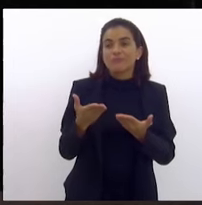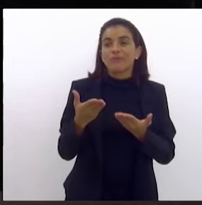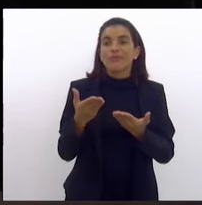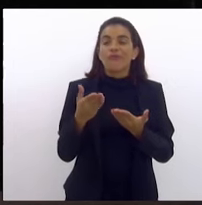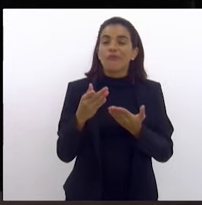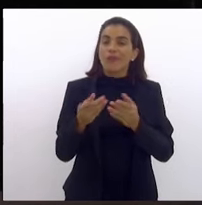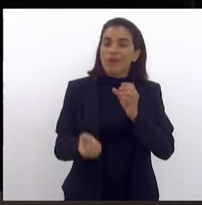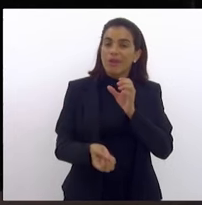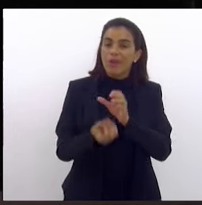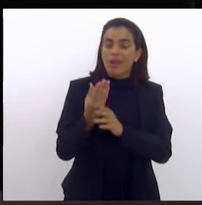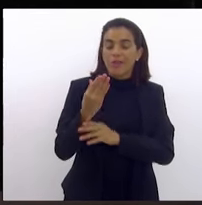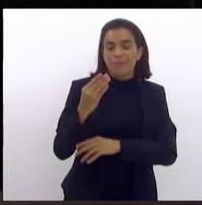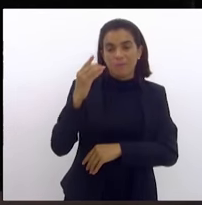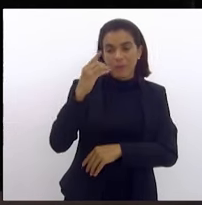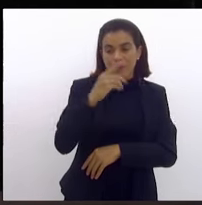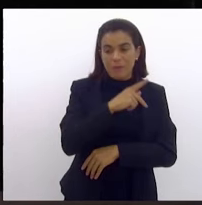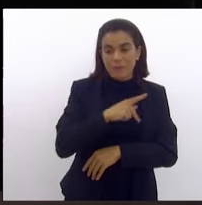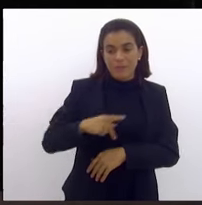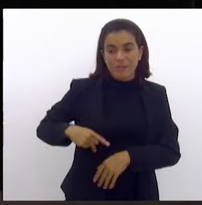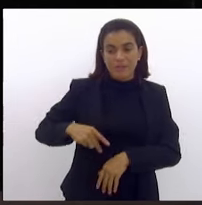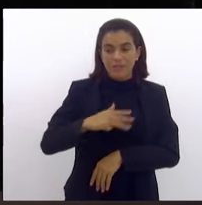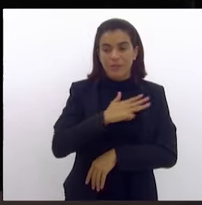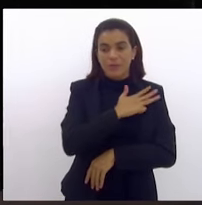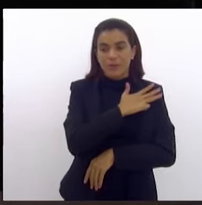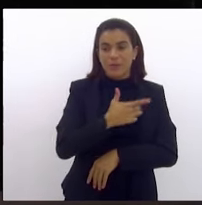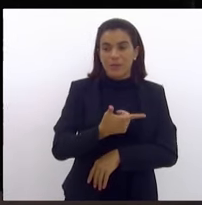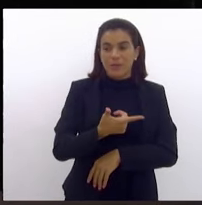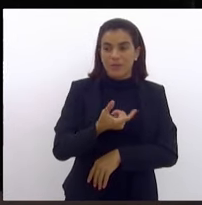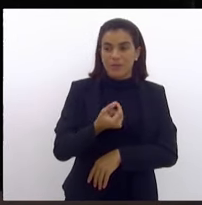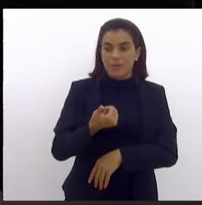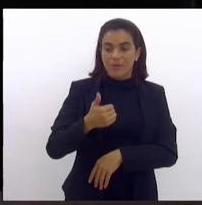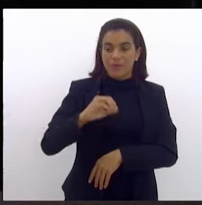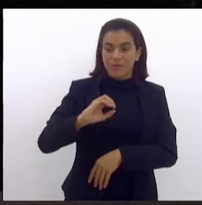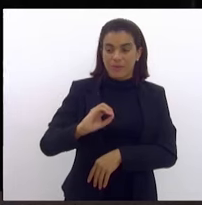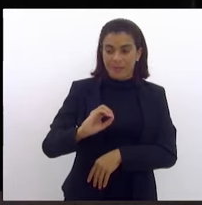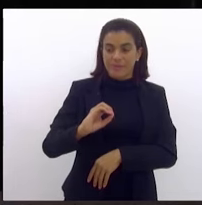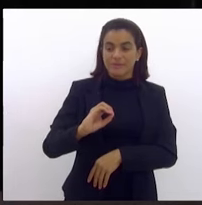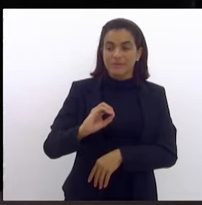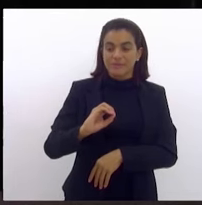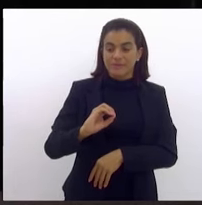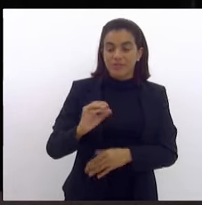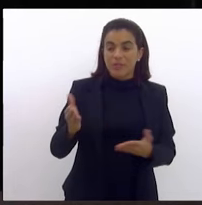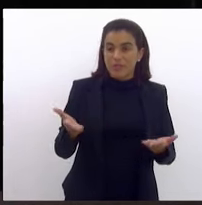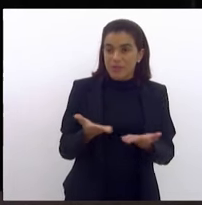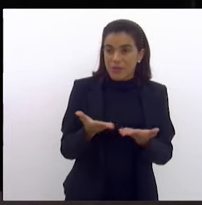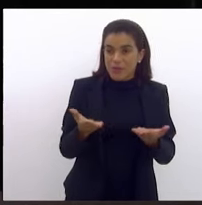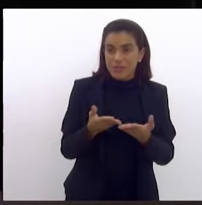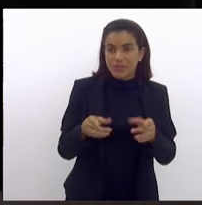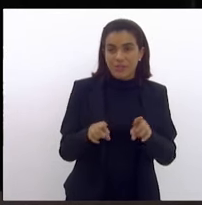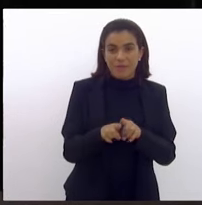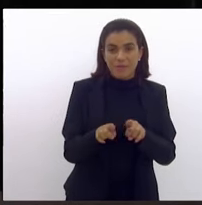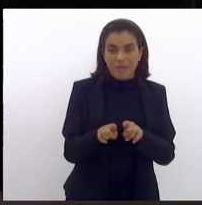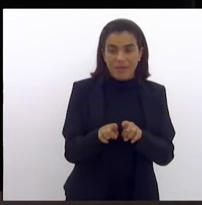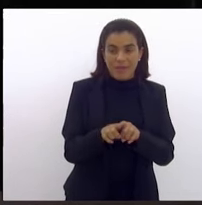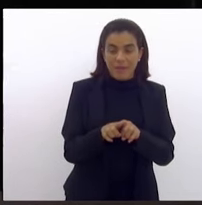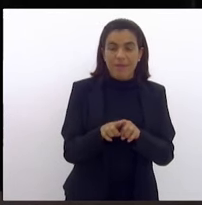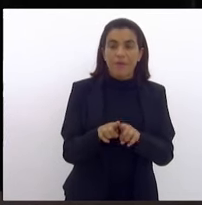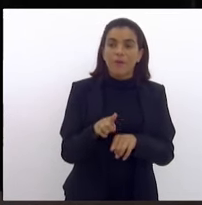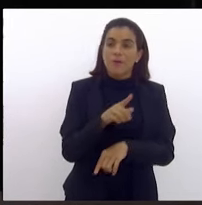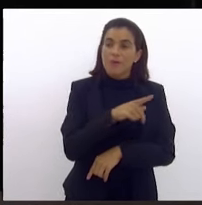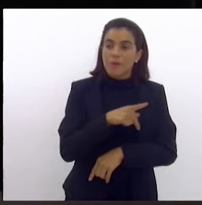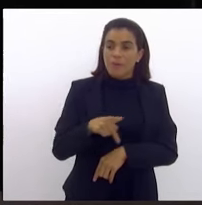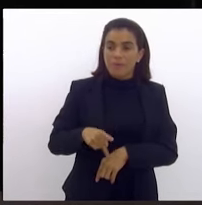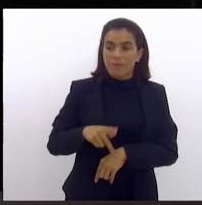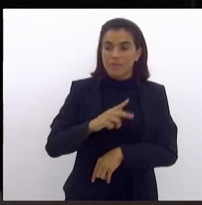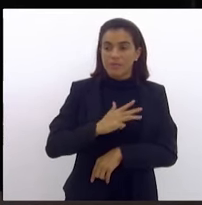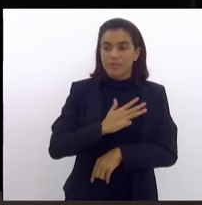pelo presidente Lula em 2010. E hoje, aqui também na casa, não é, o presidente Lula foi